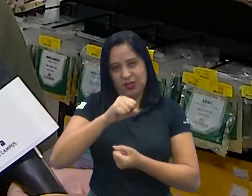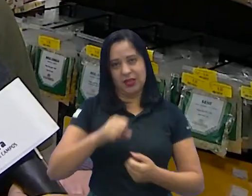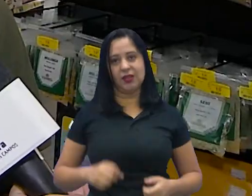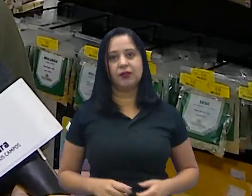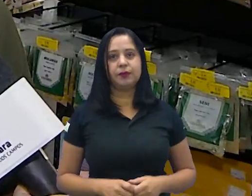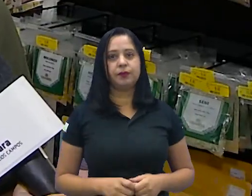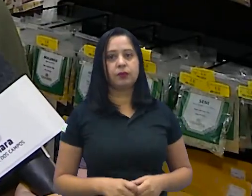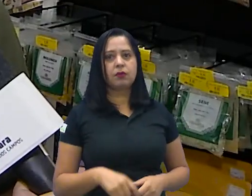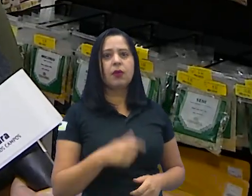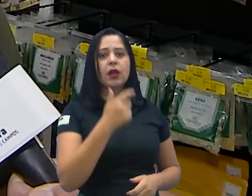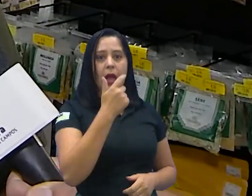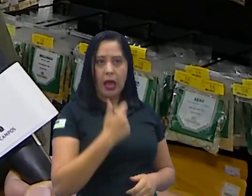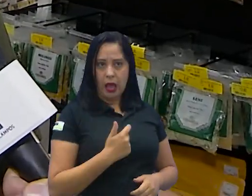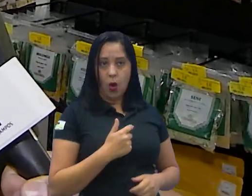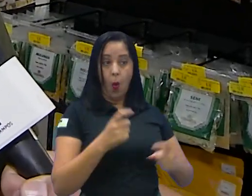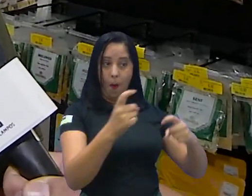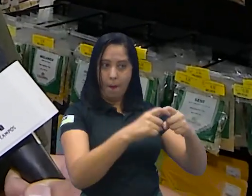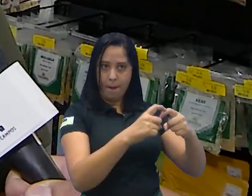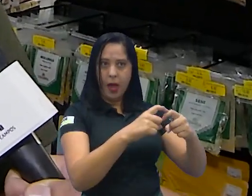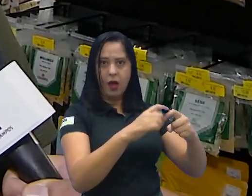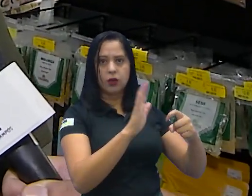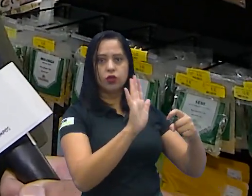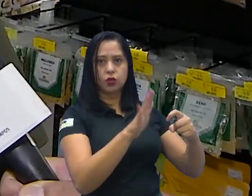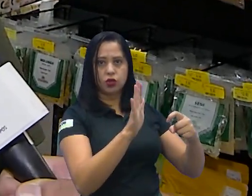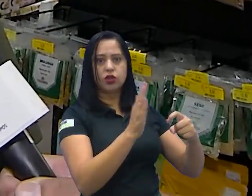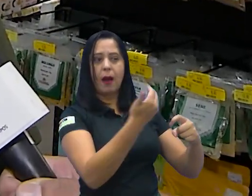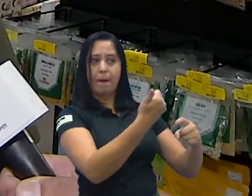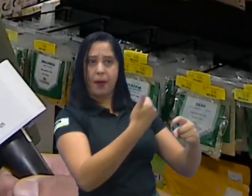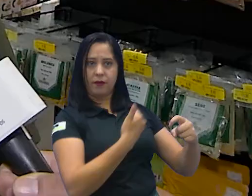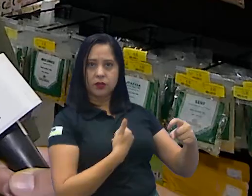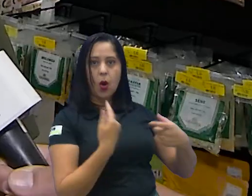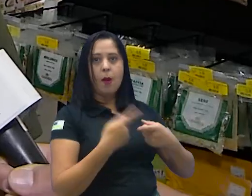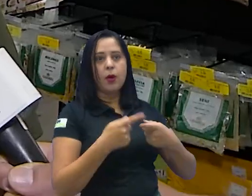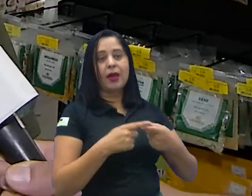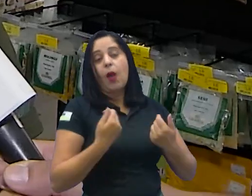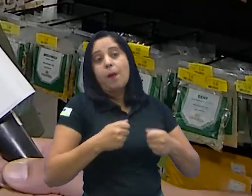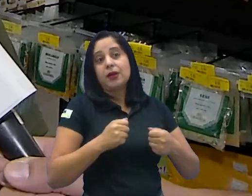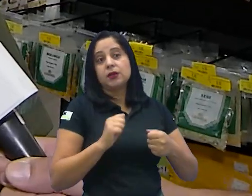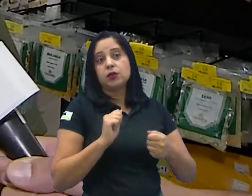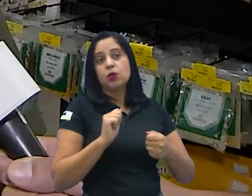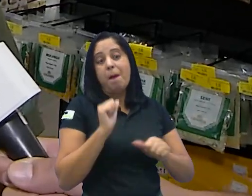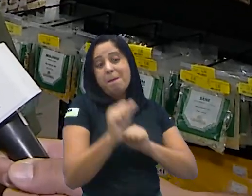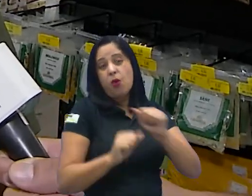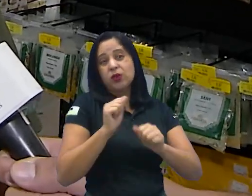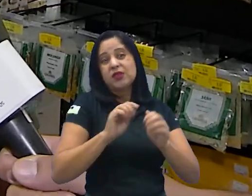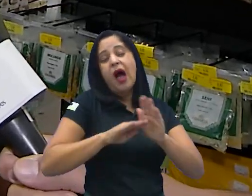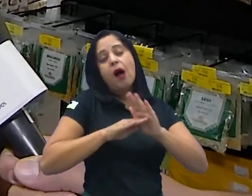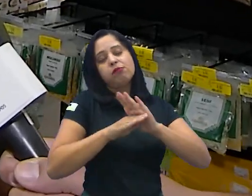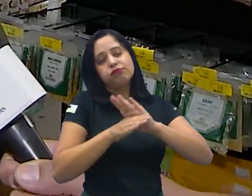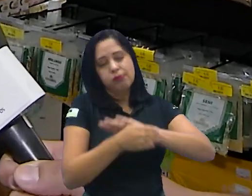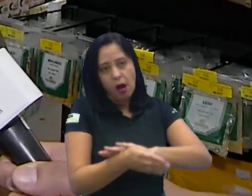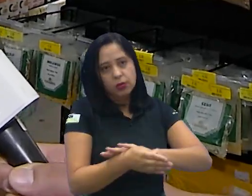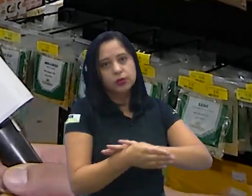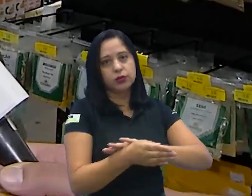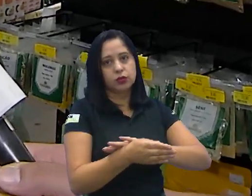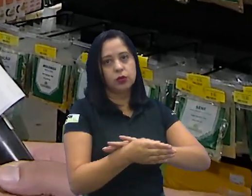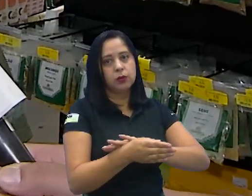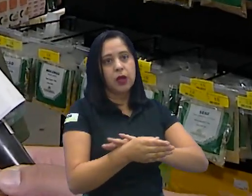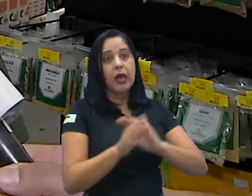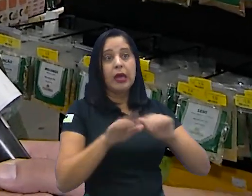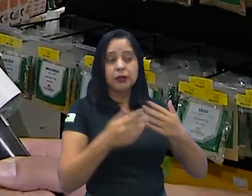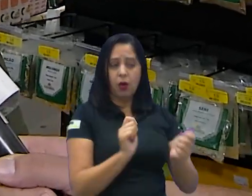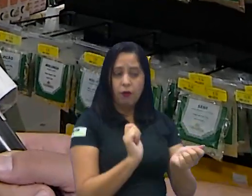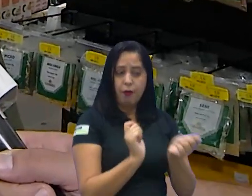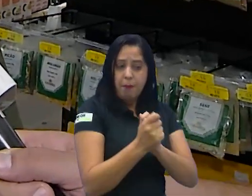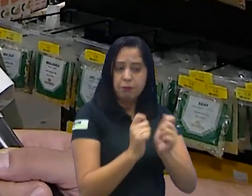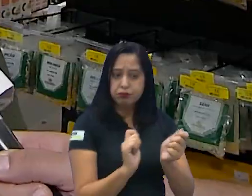faço acompanhamento médico e de um tempo para aqui eu fui mudando meus hábitos e fui ajustando. E foi consideravelmente muito